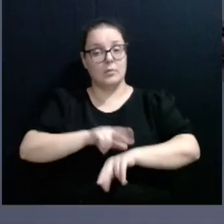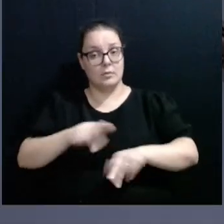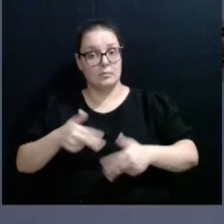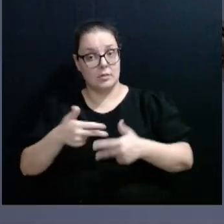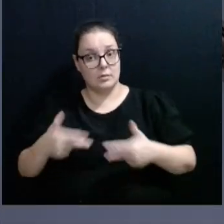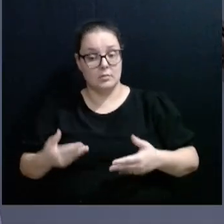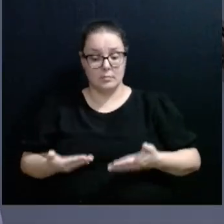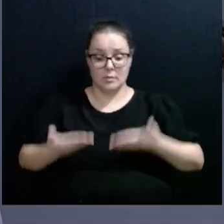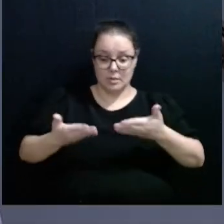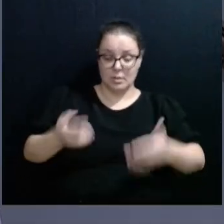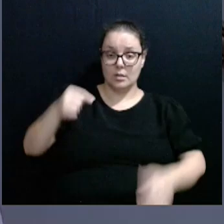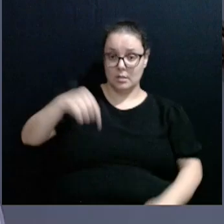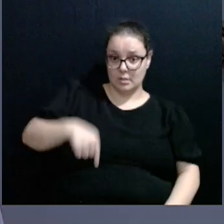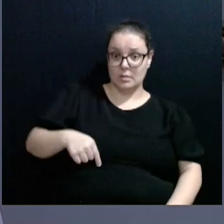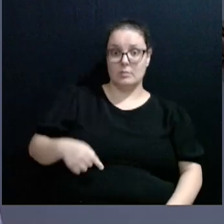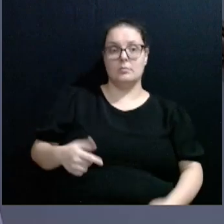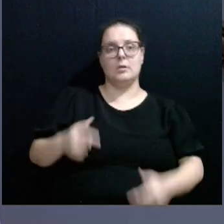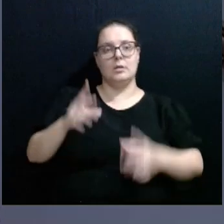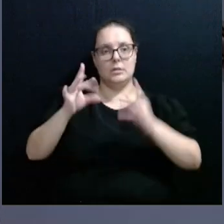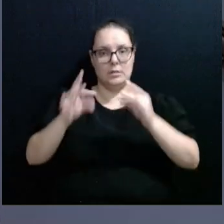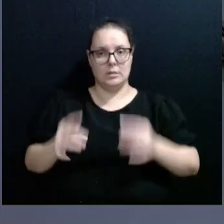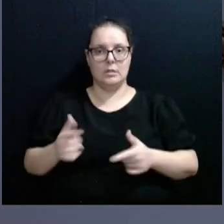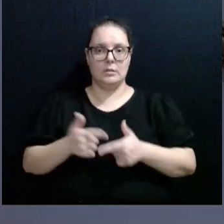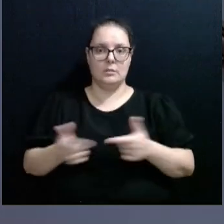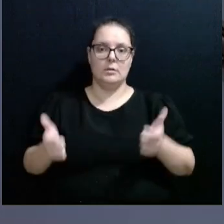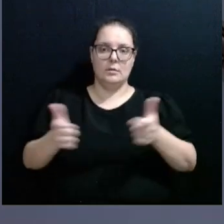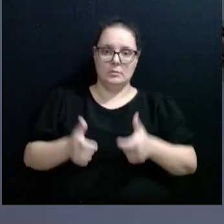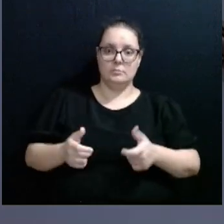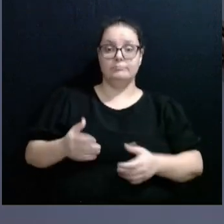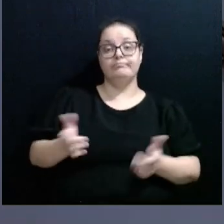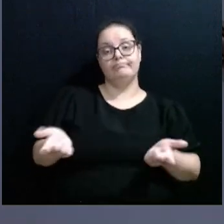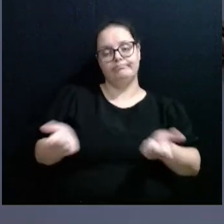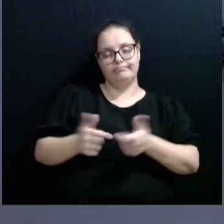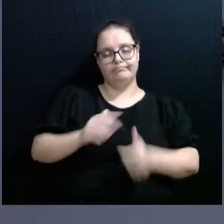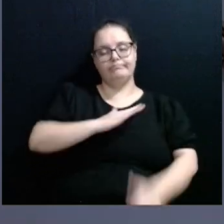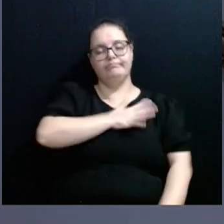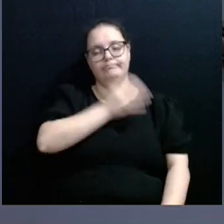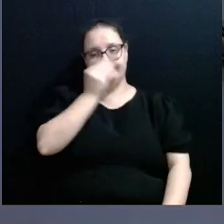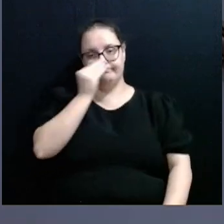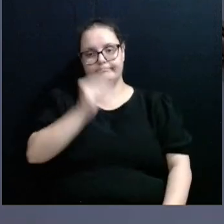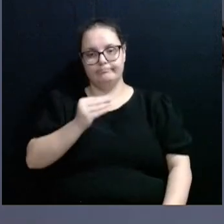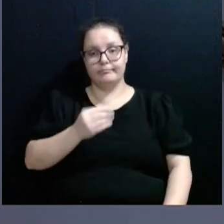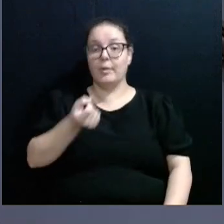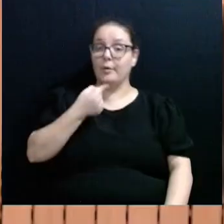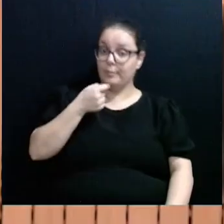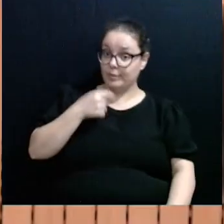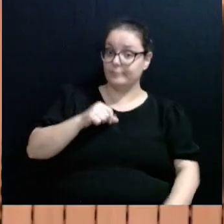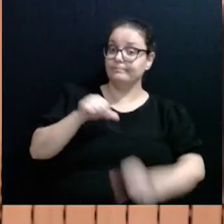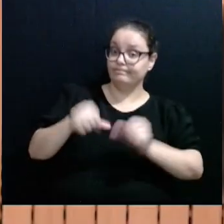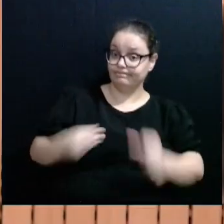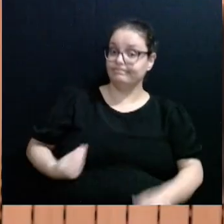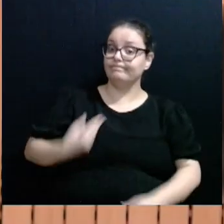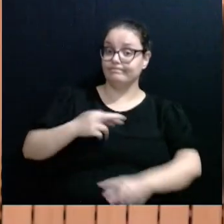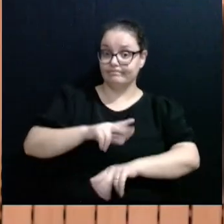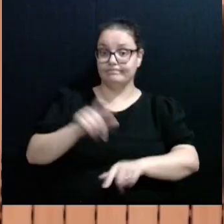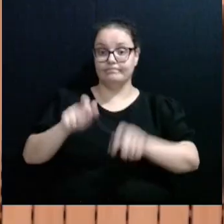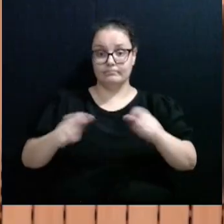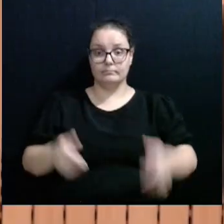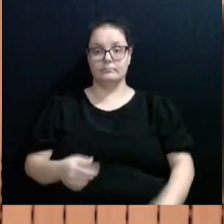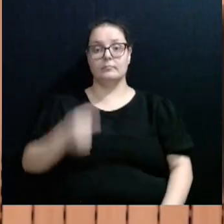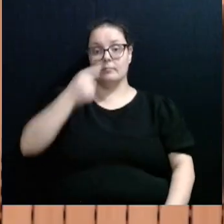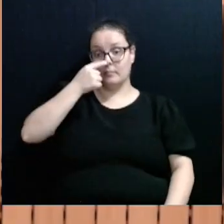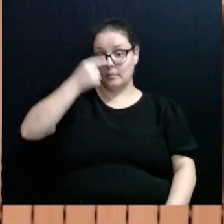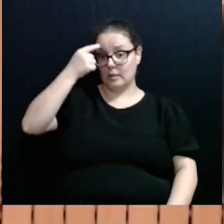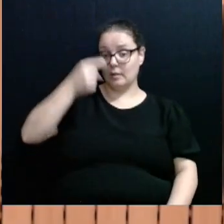para desmistificar e principalmente diminuir o preconceito com relação a um medicamento que tem mudado a realidade de muitas pessoas. Paola também comentou sobre